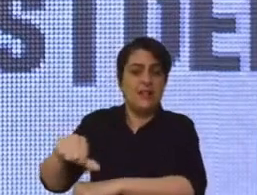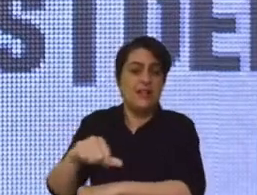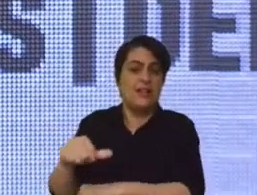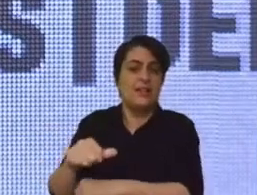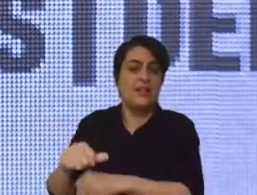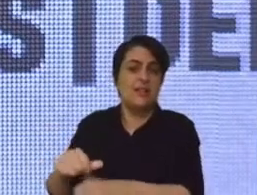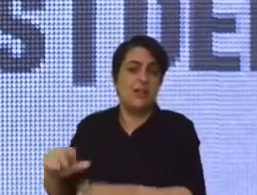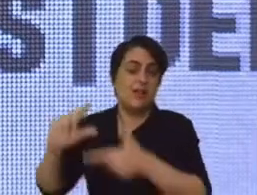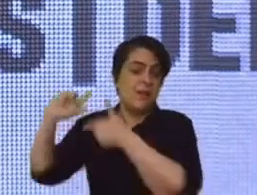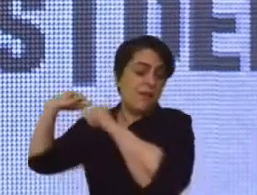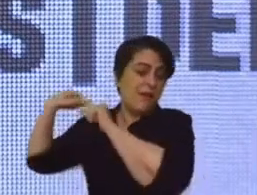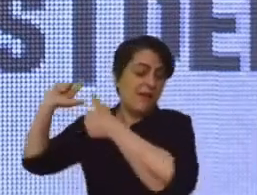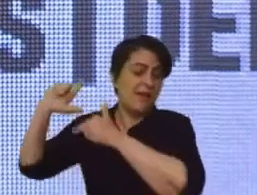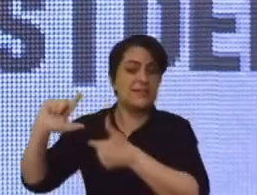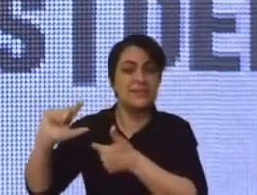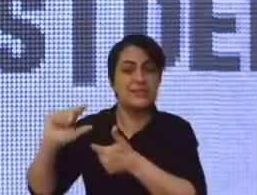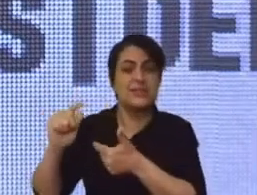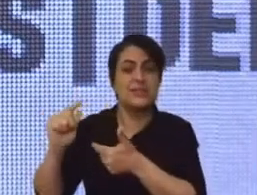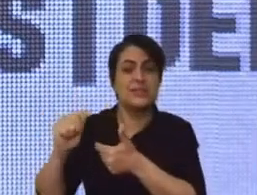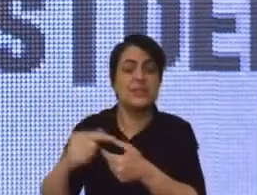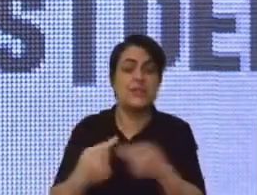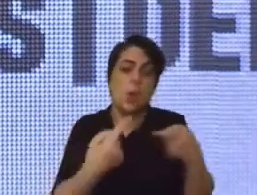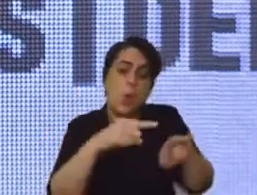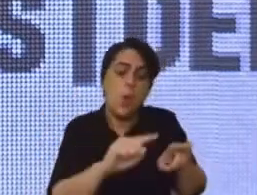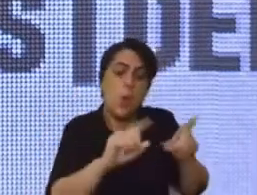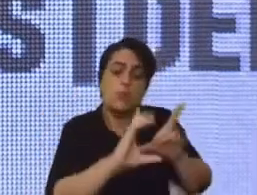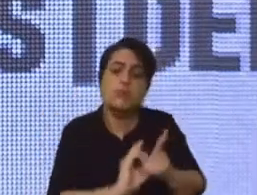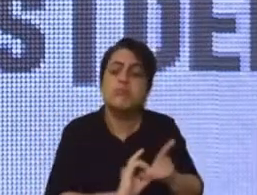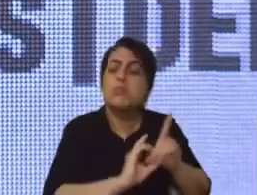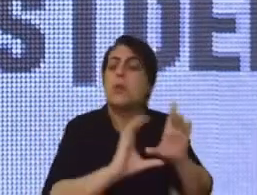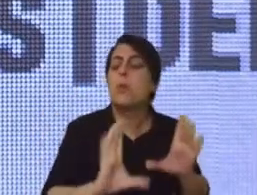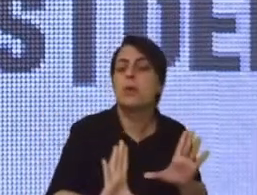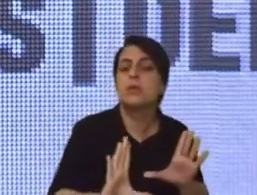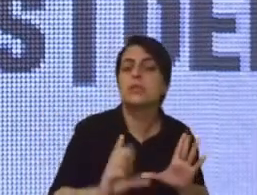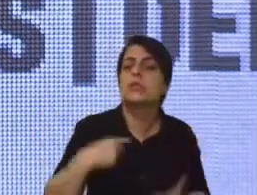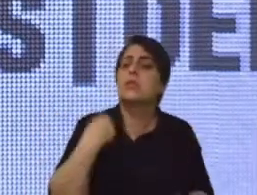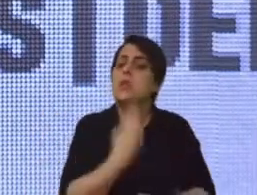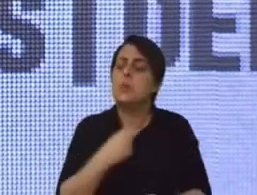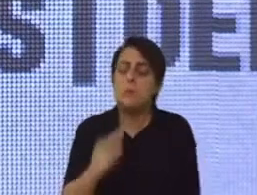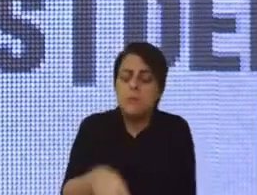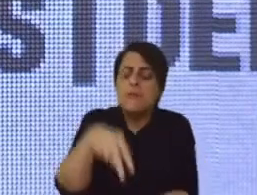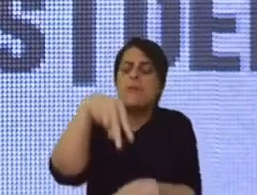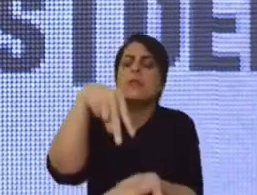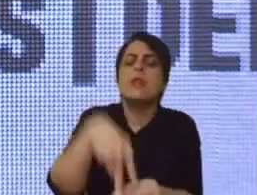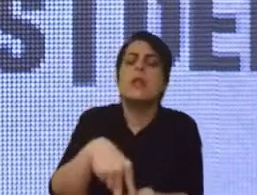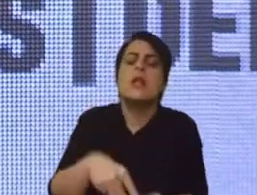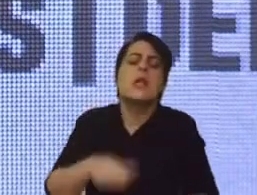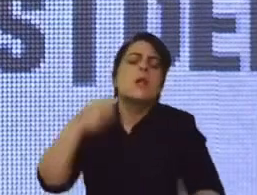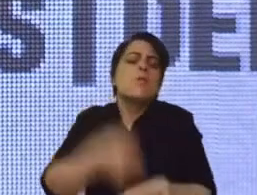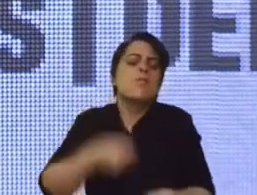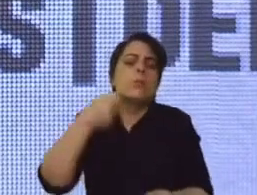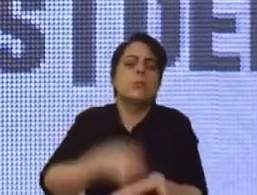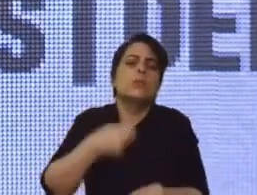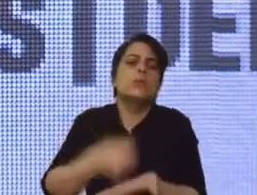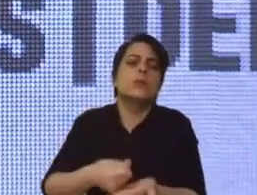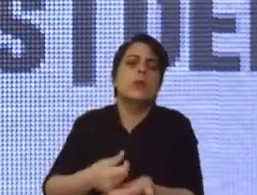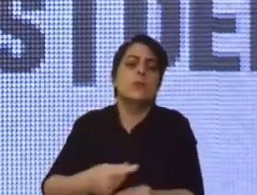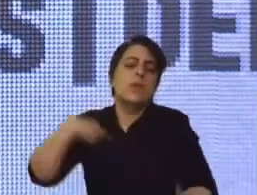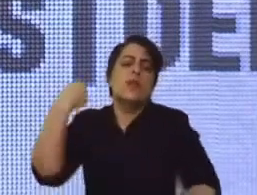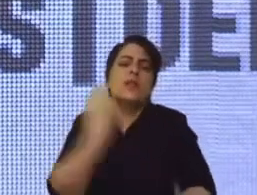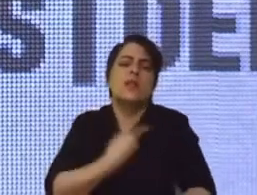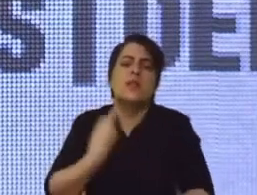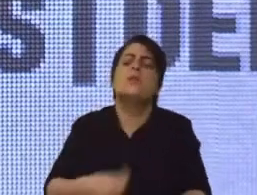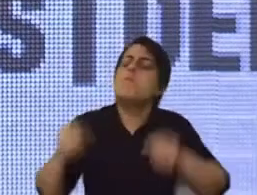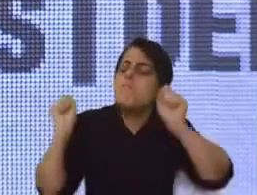democracia. Mas nós estamos de pé, lutando, brigando, e temos total condição de derrotar esse